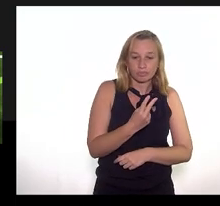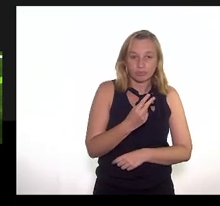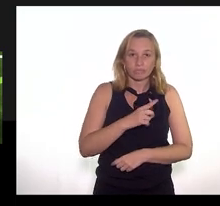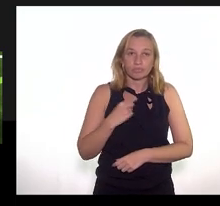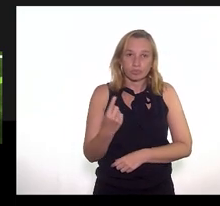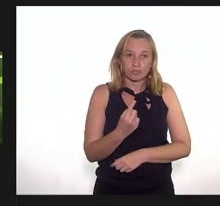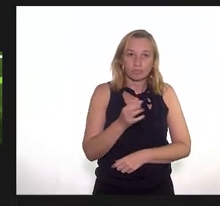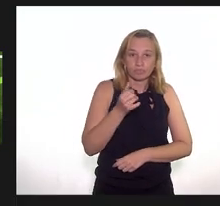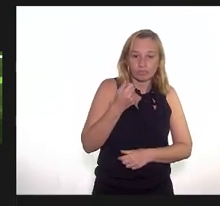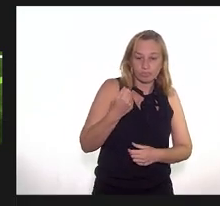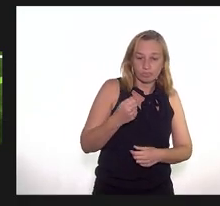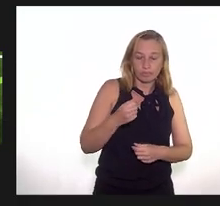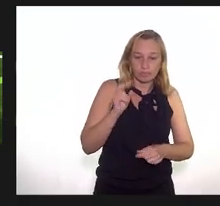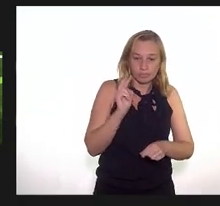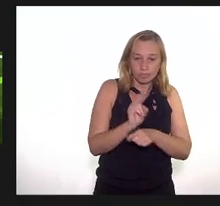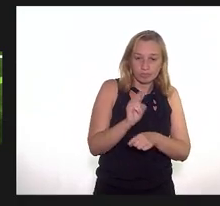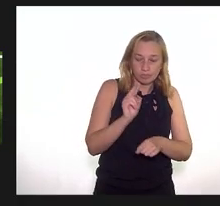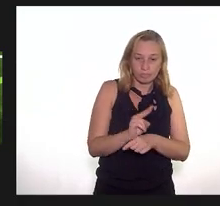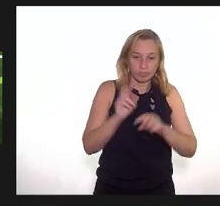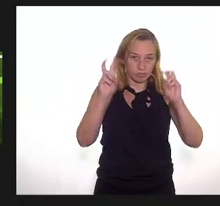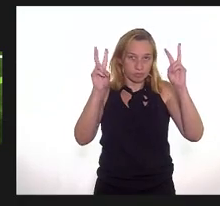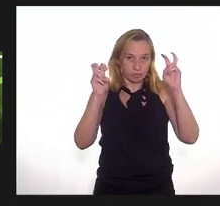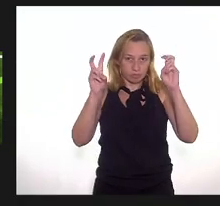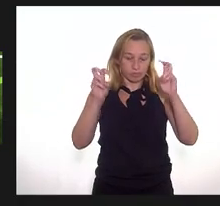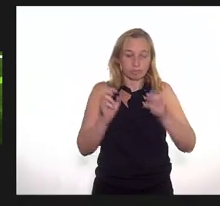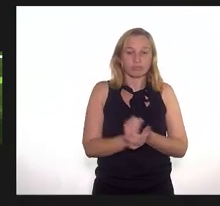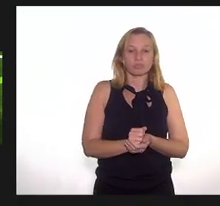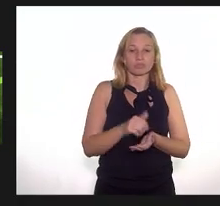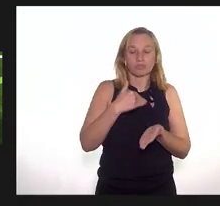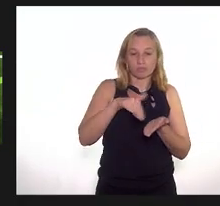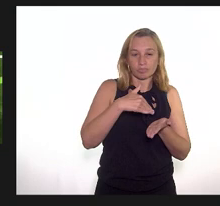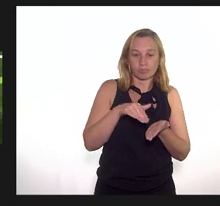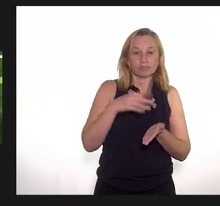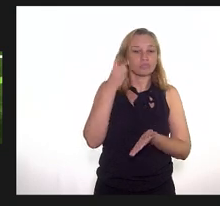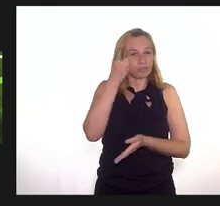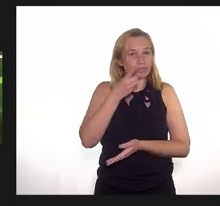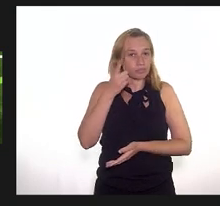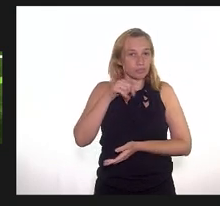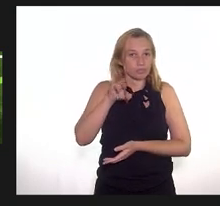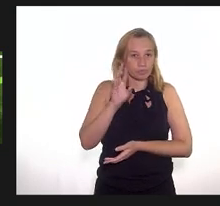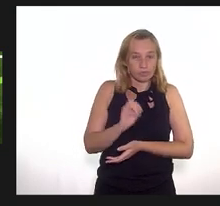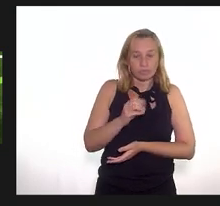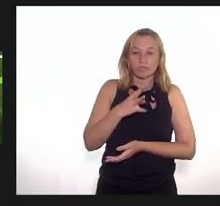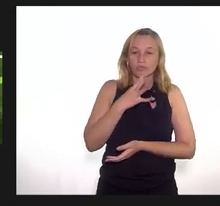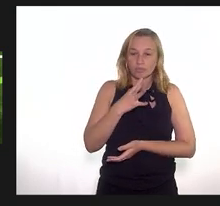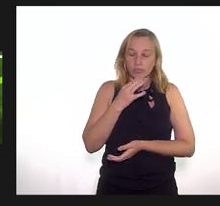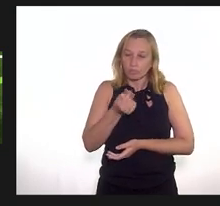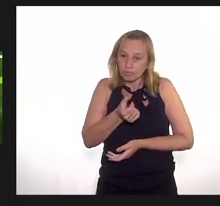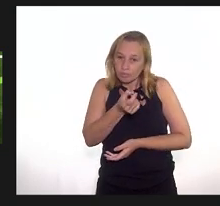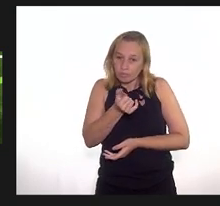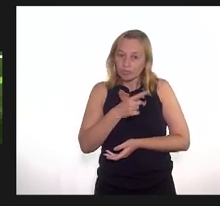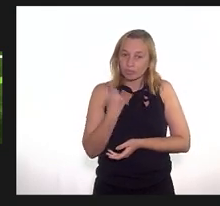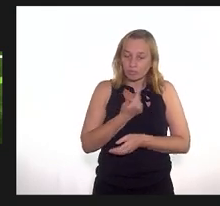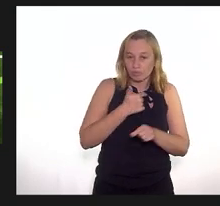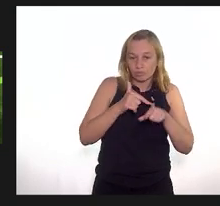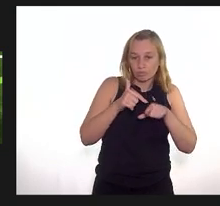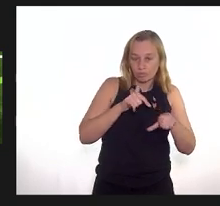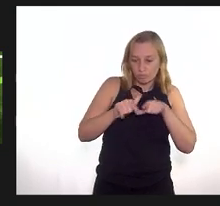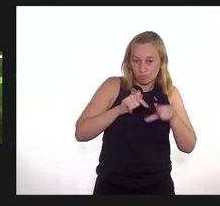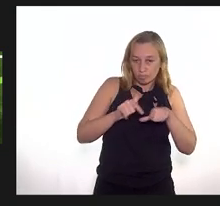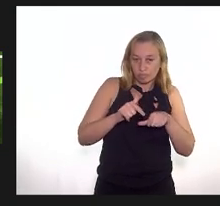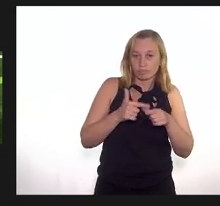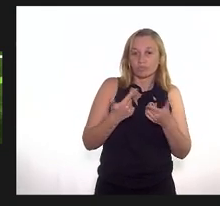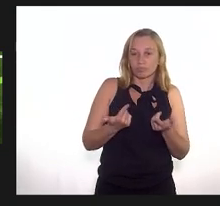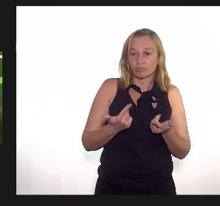venhamos defender essa causa. O secretário, deputado Bruno Dauaro, conhece um pouco a nossa bandeira e eu fico